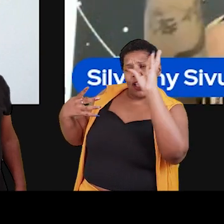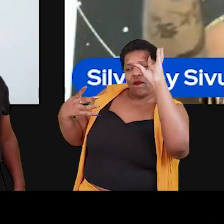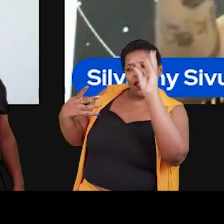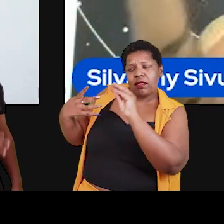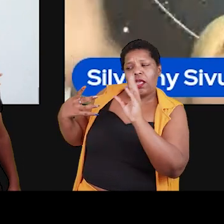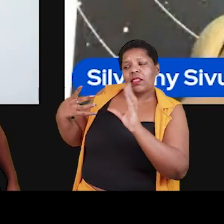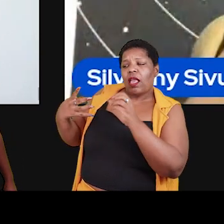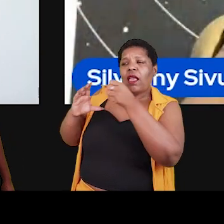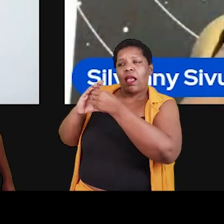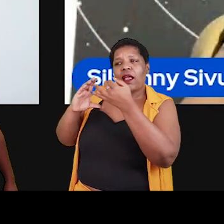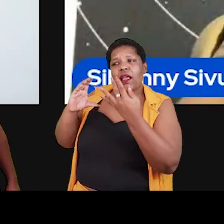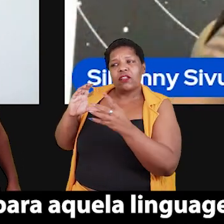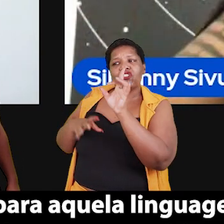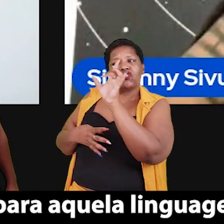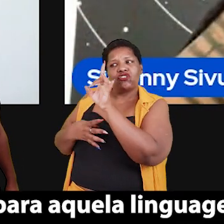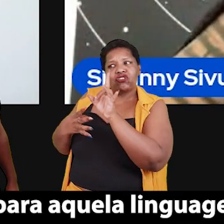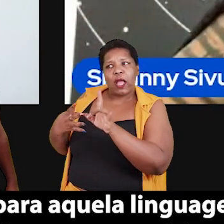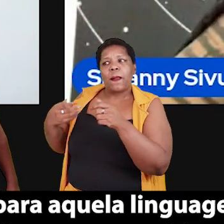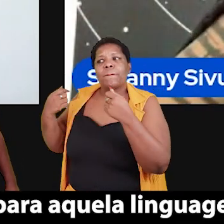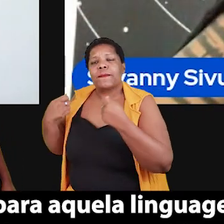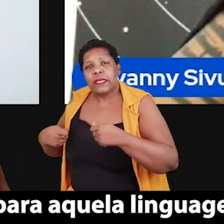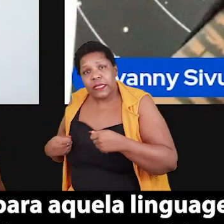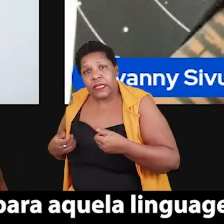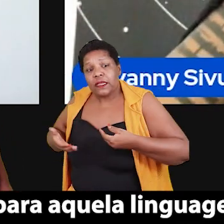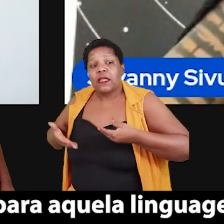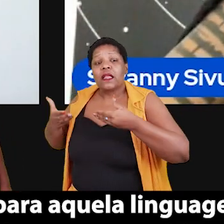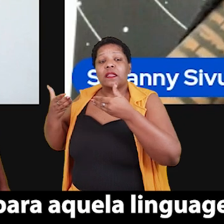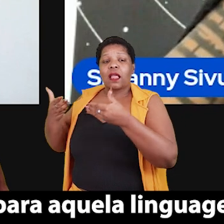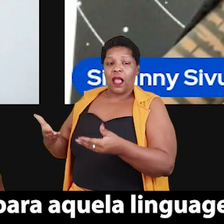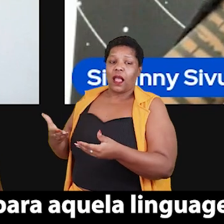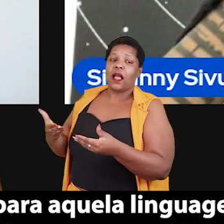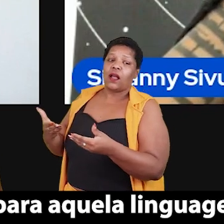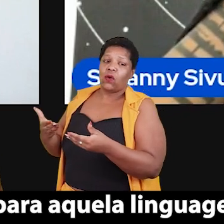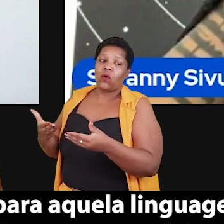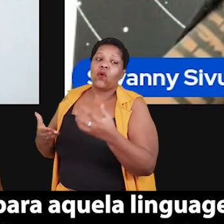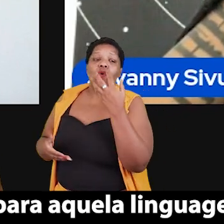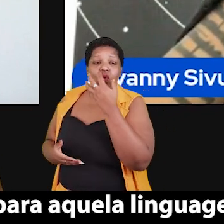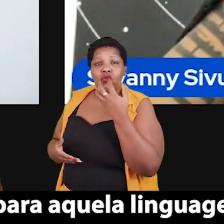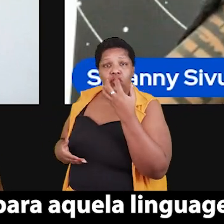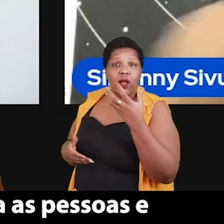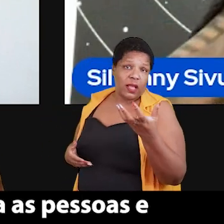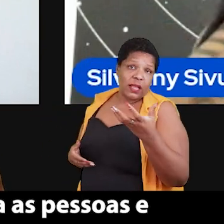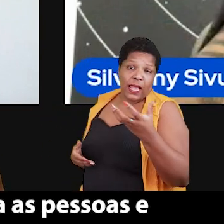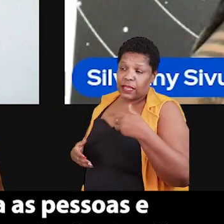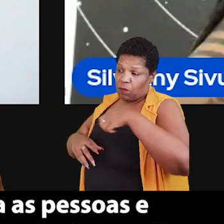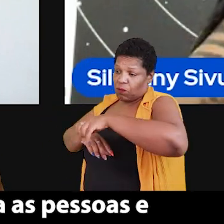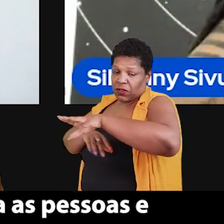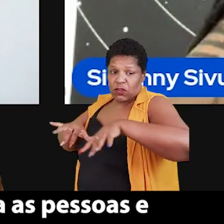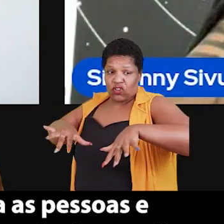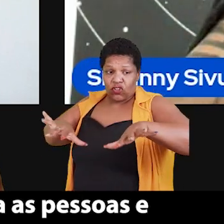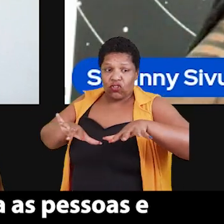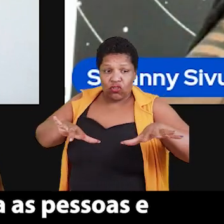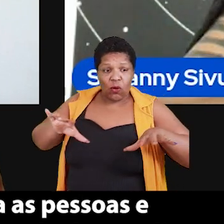o que eu sei que ele precisa para aquela linguagem de som que ele quer transmitir para as pessoas e